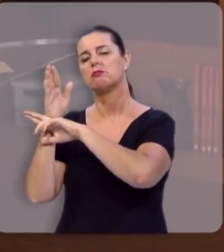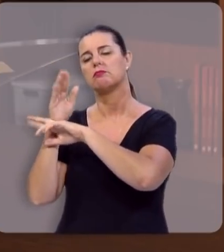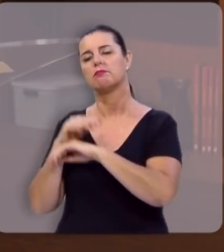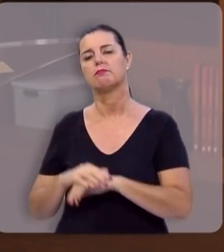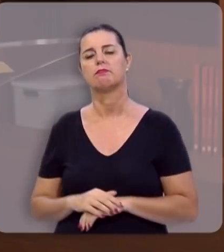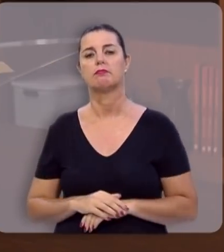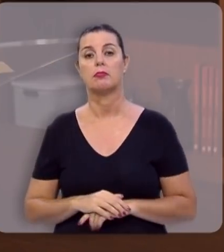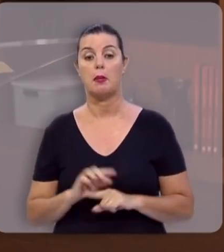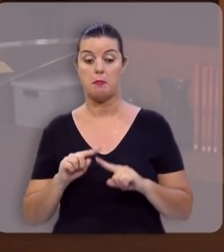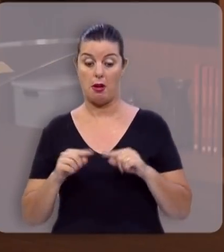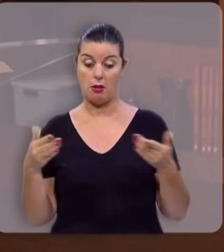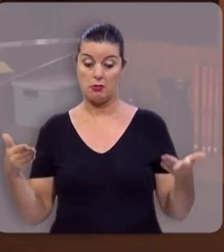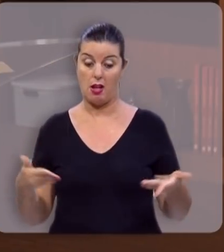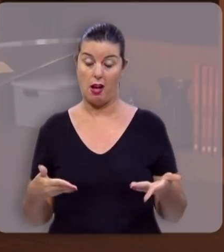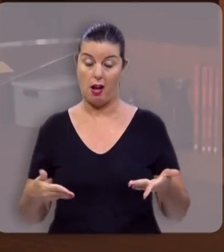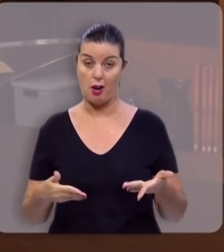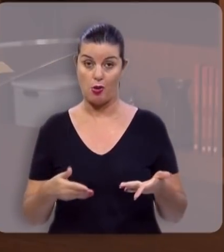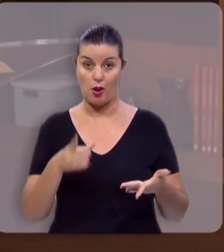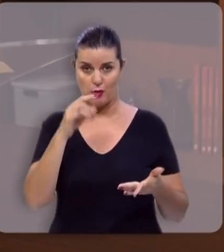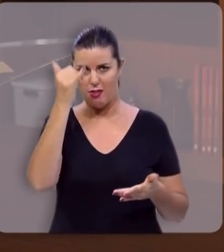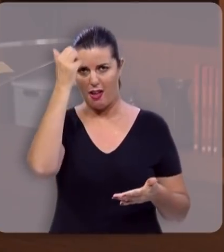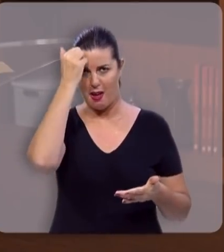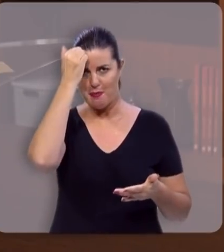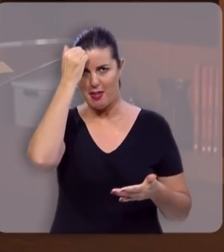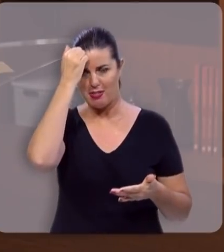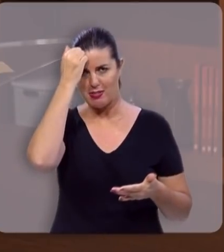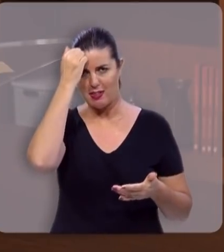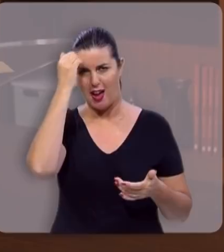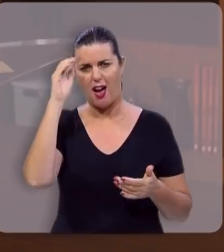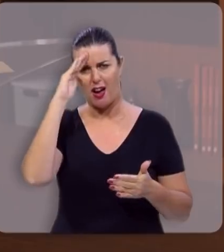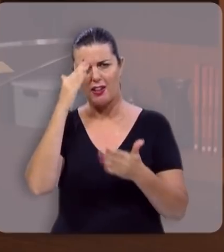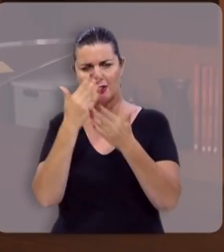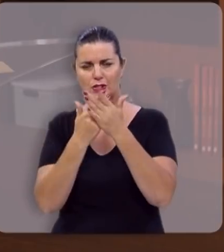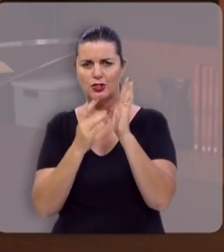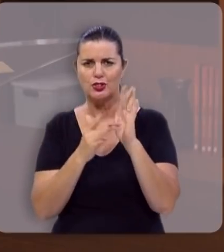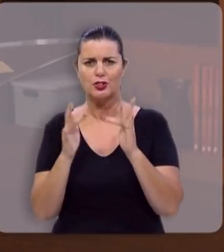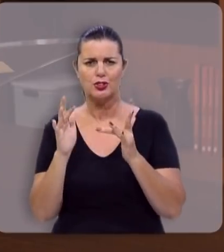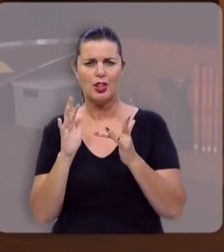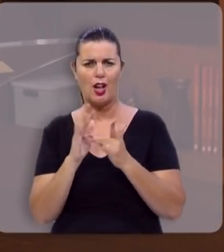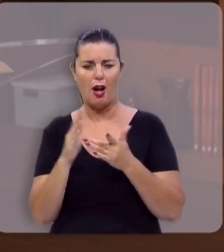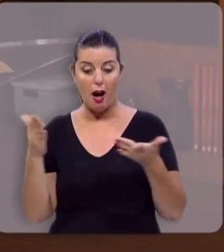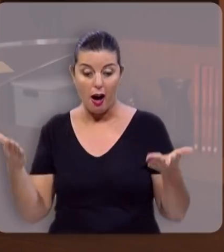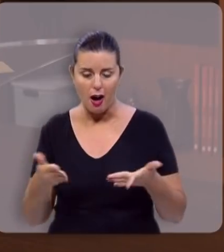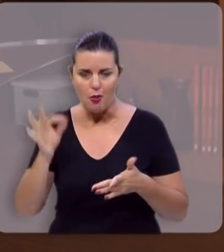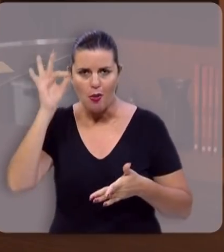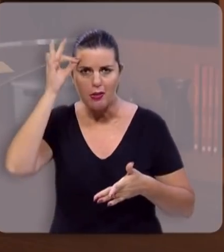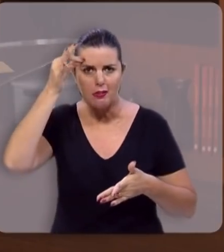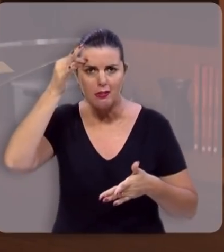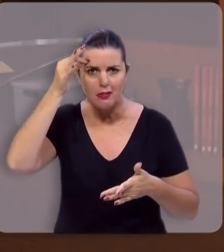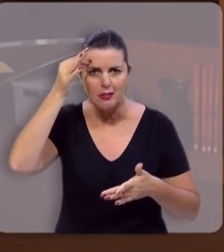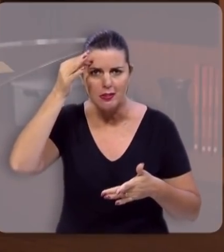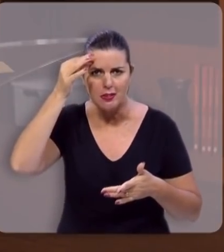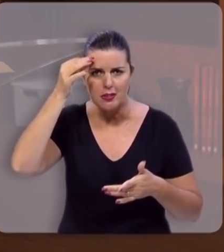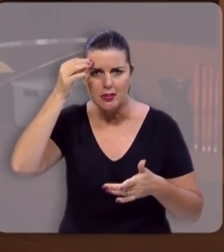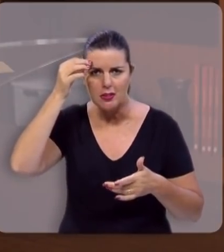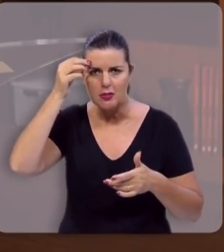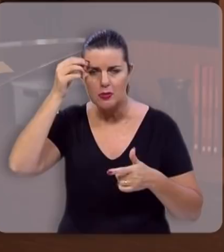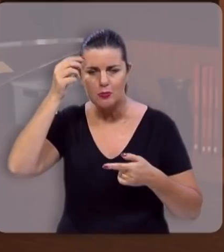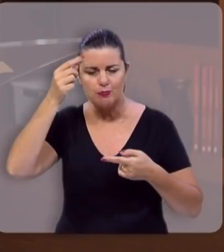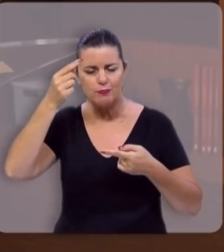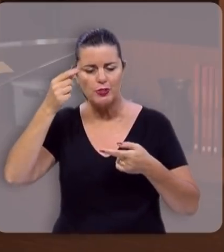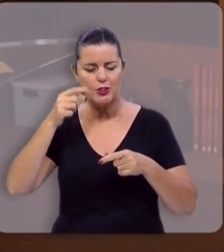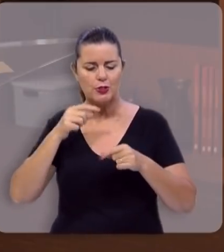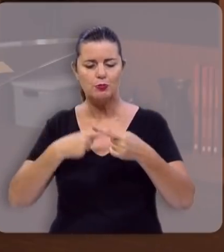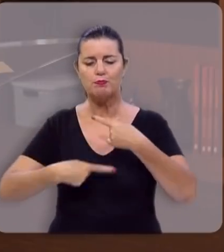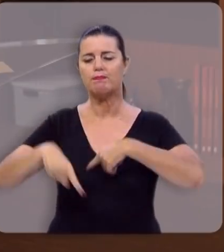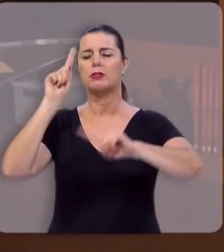Mas agora, se você se arrepender e crer em Jesus, agora mesmo, um fato extraordinário pode